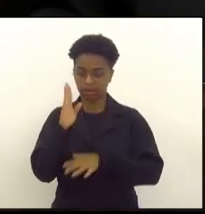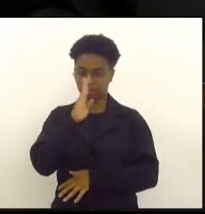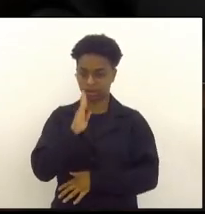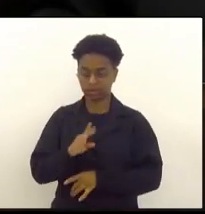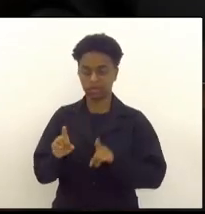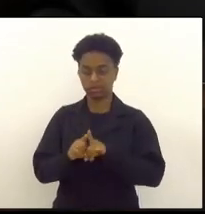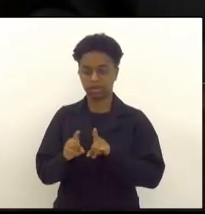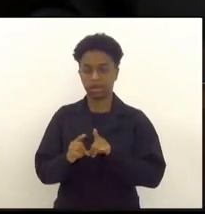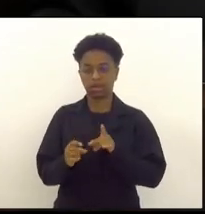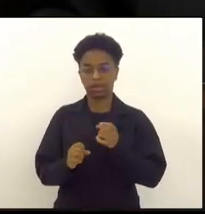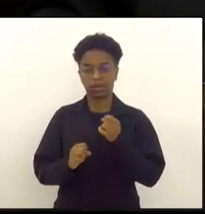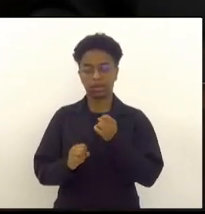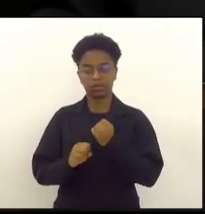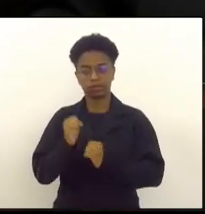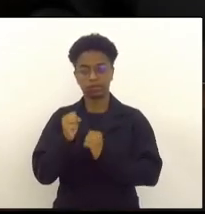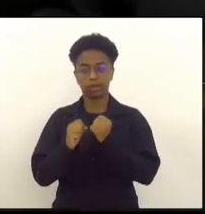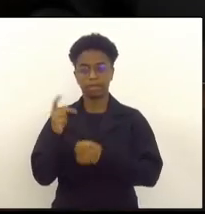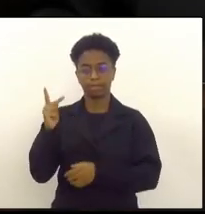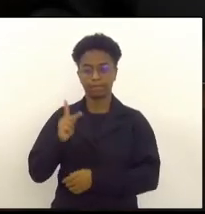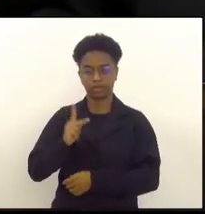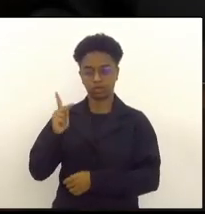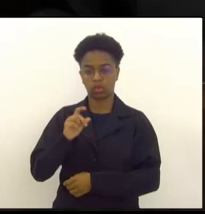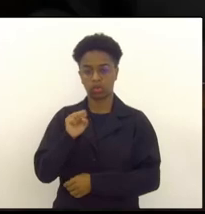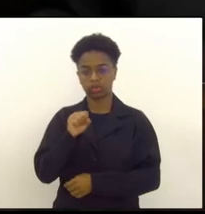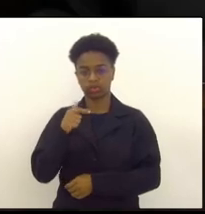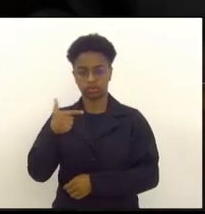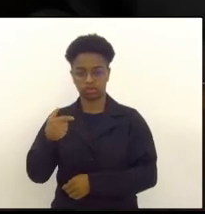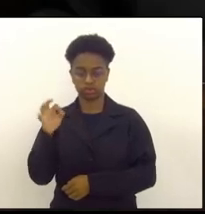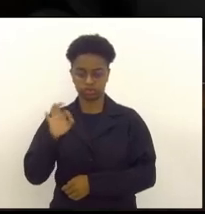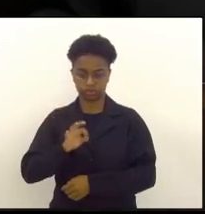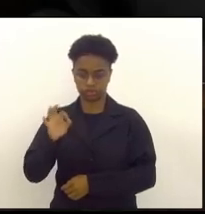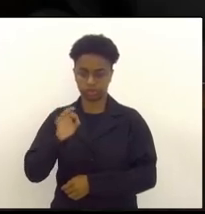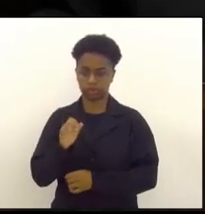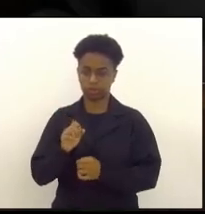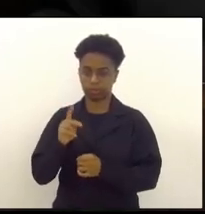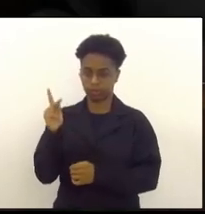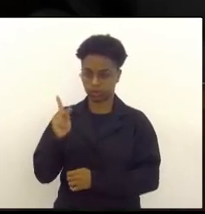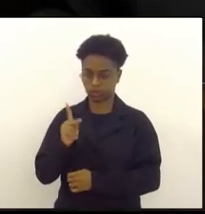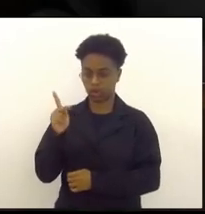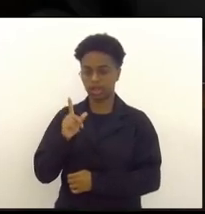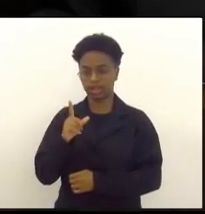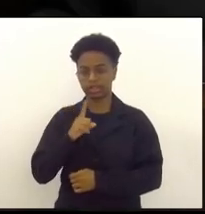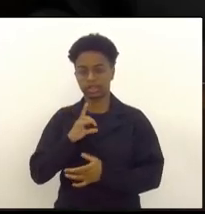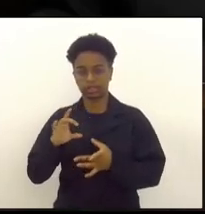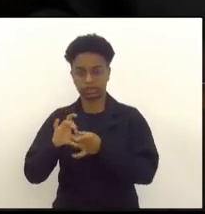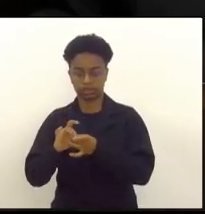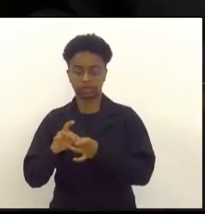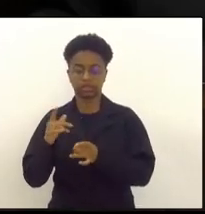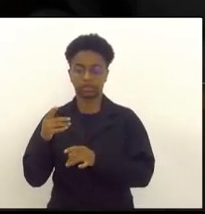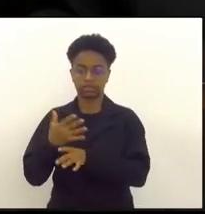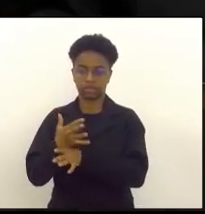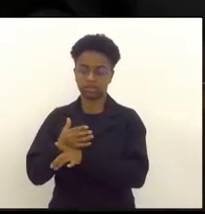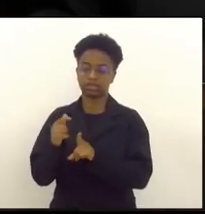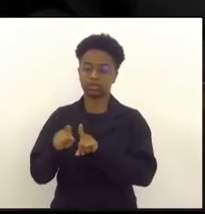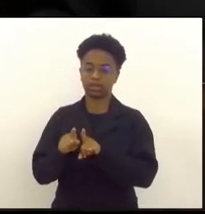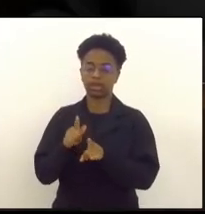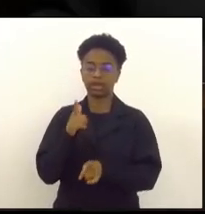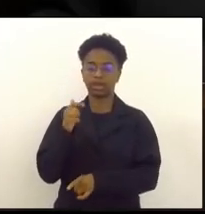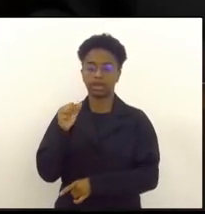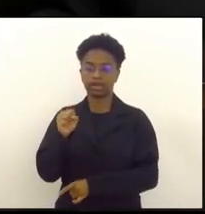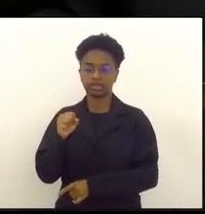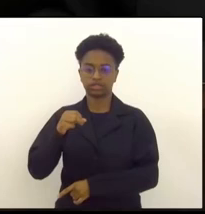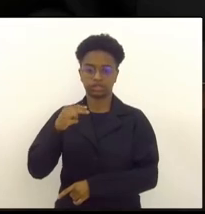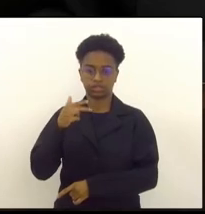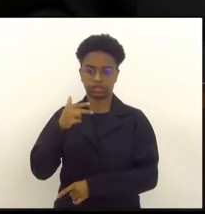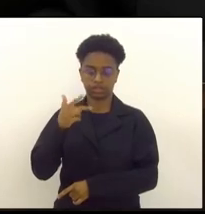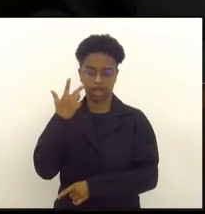de petróleo, 82% do petróleo nacional sai da nossa cidade, mais de 70% do gás natural. E eu quero